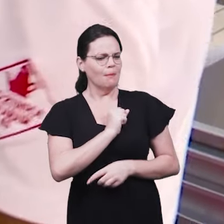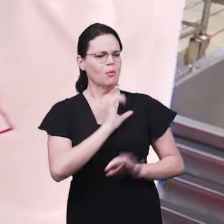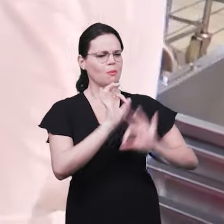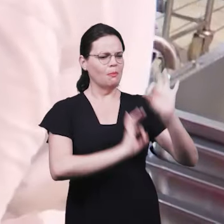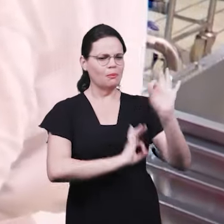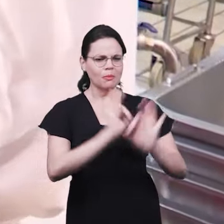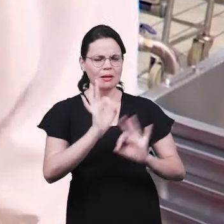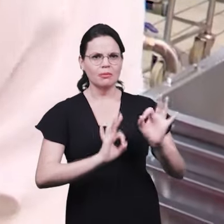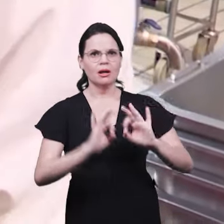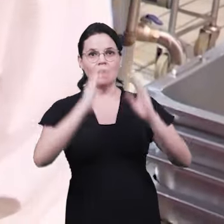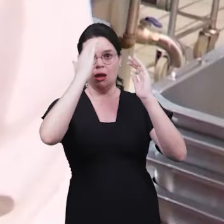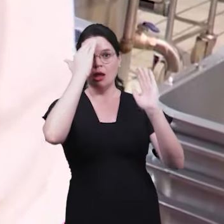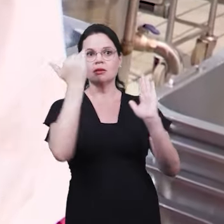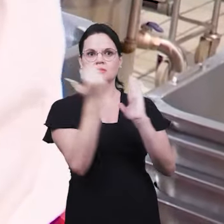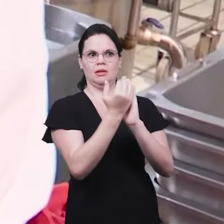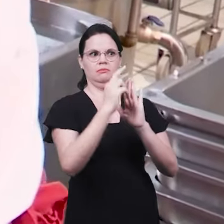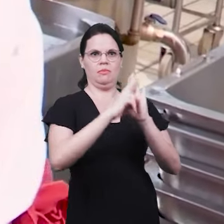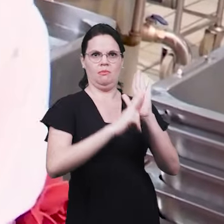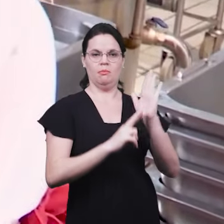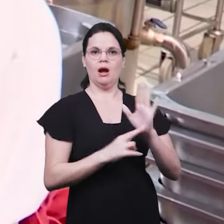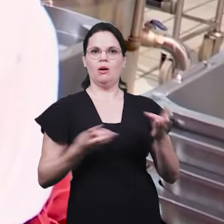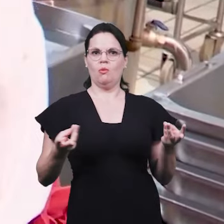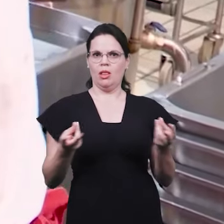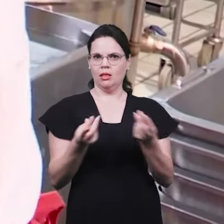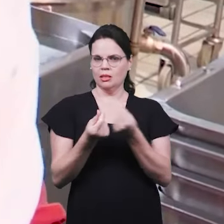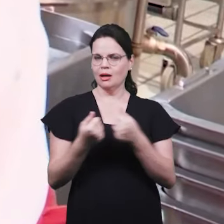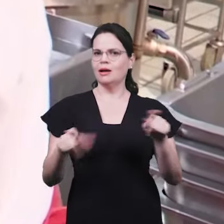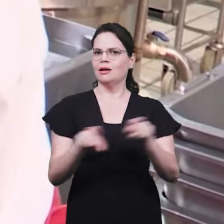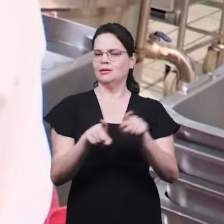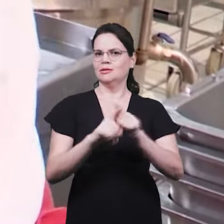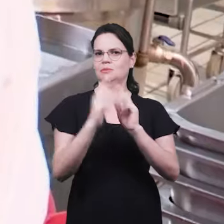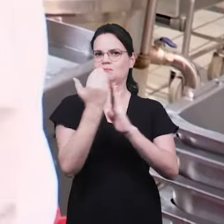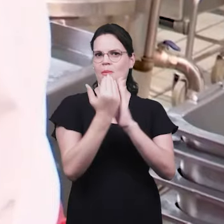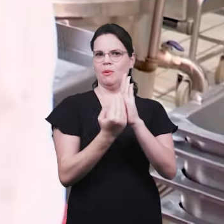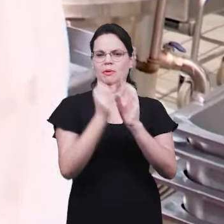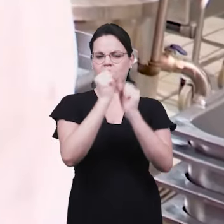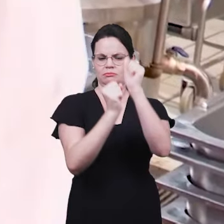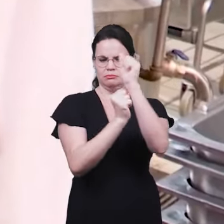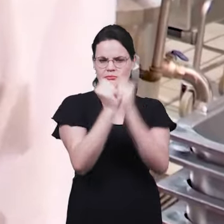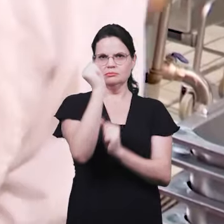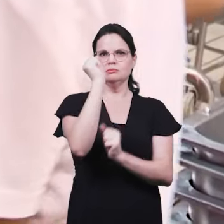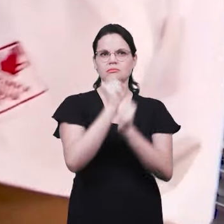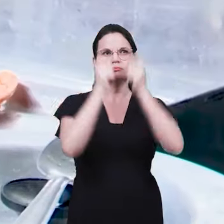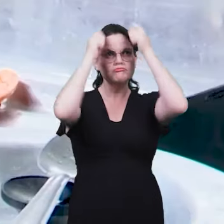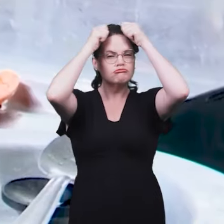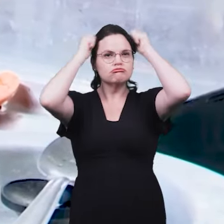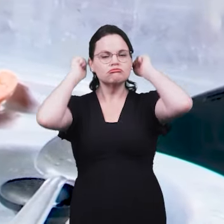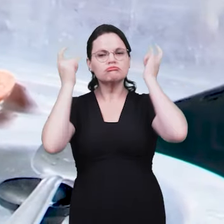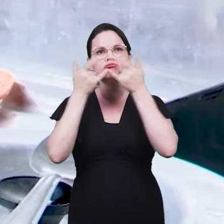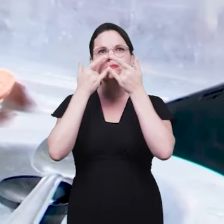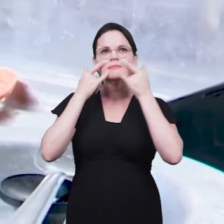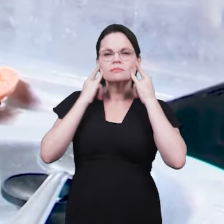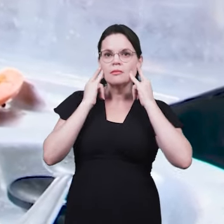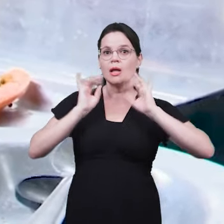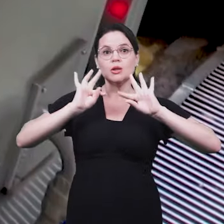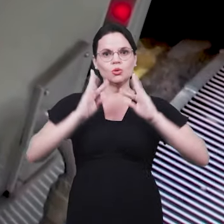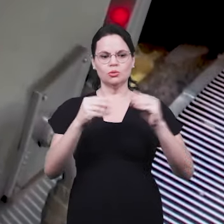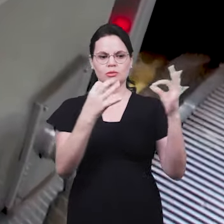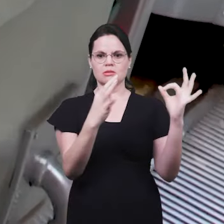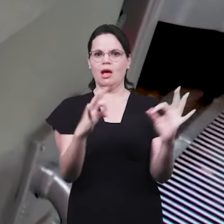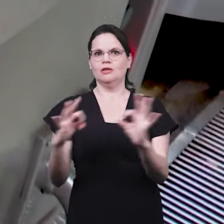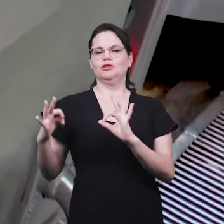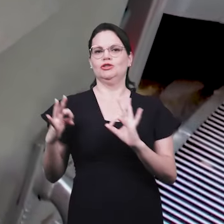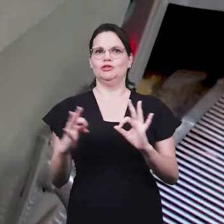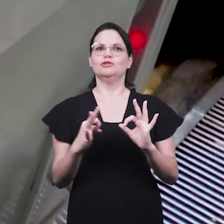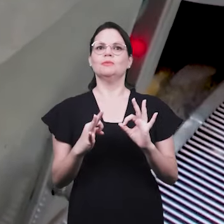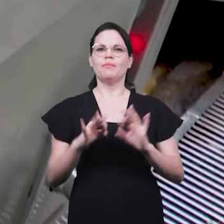de qualidade, respeitando todos os padrões de higiene, de nutrição. Então aqui há todo um preparo.